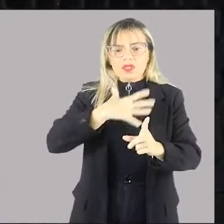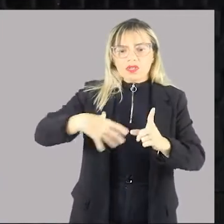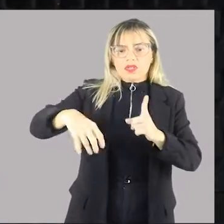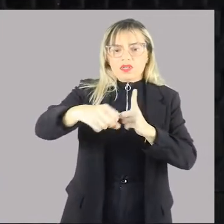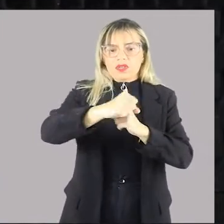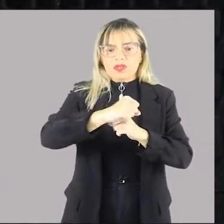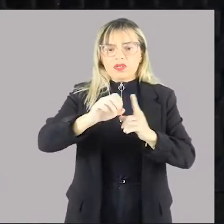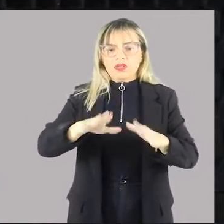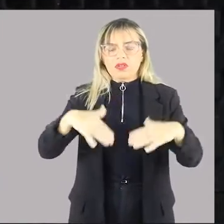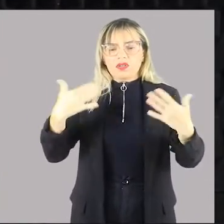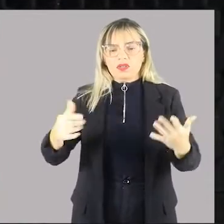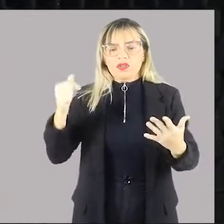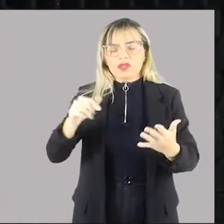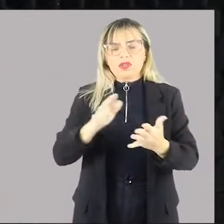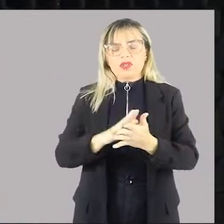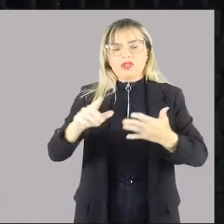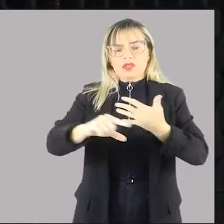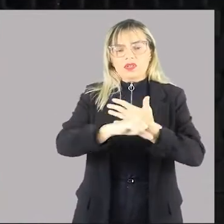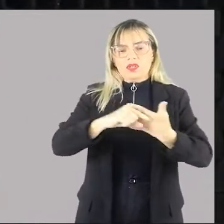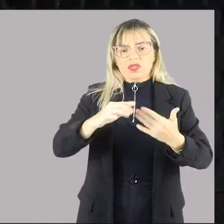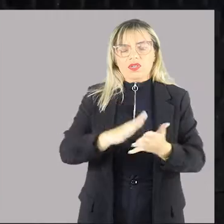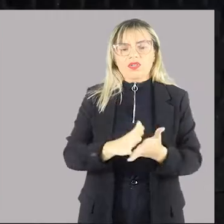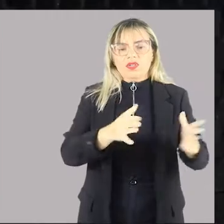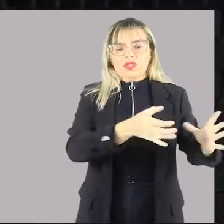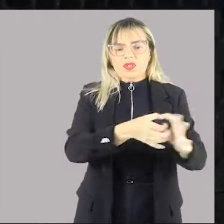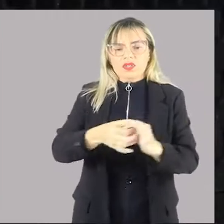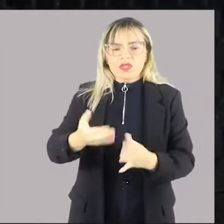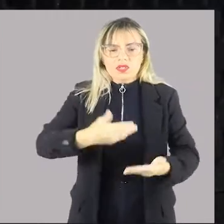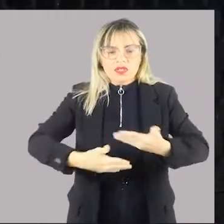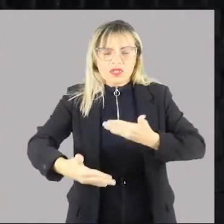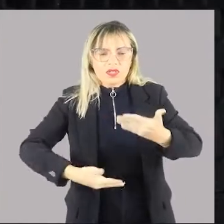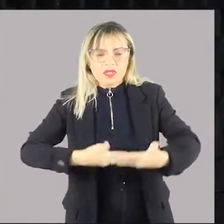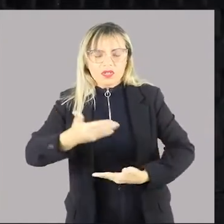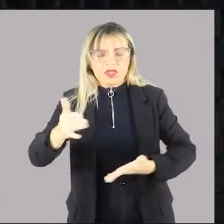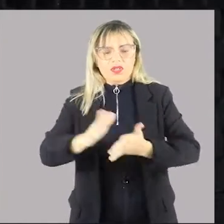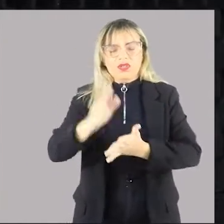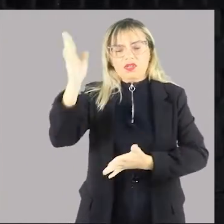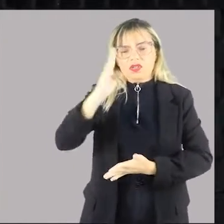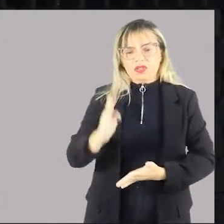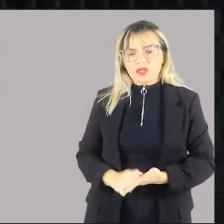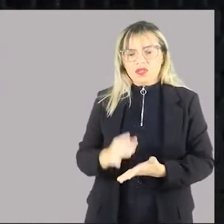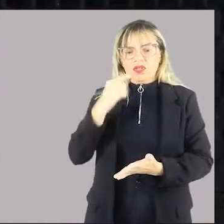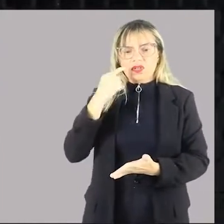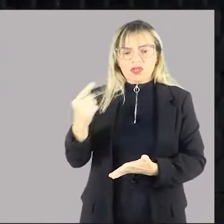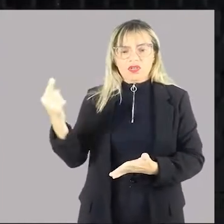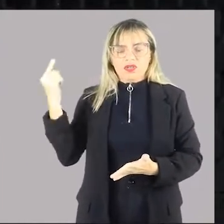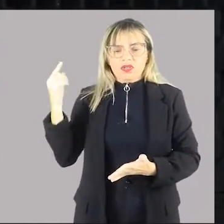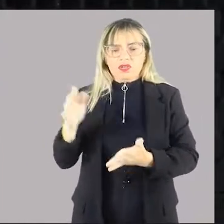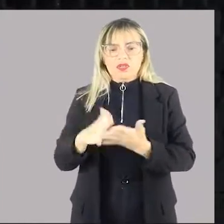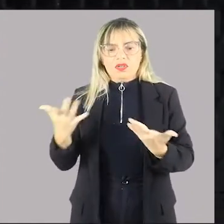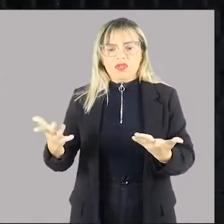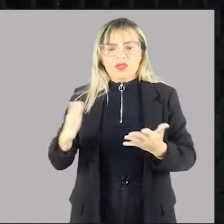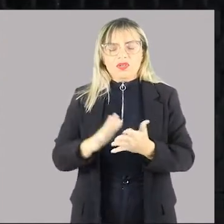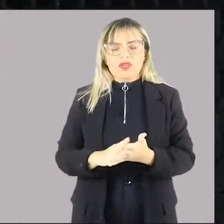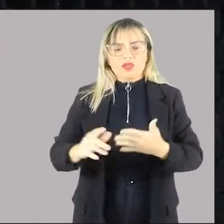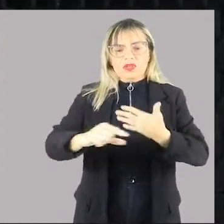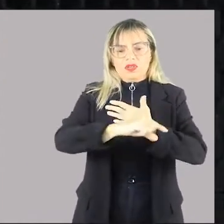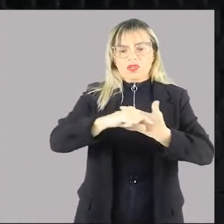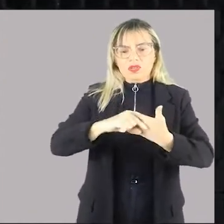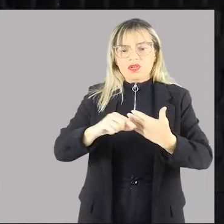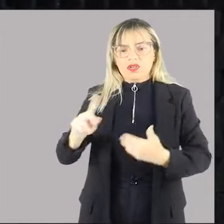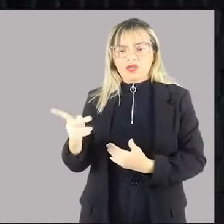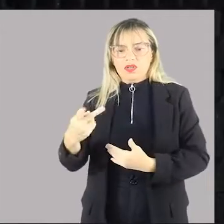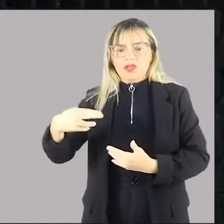está discutindo essa questão da dinâmica social no Brasil, nós temos um sociólogo conhecido como